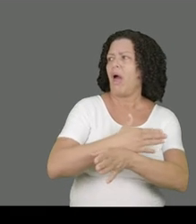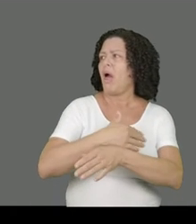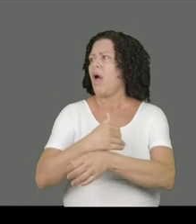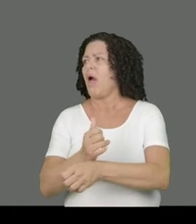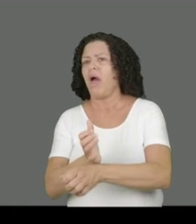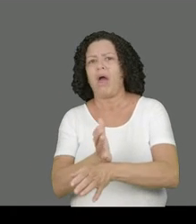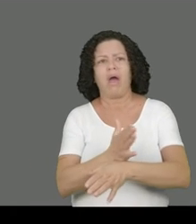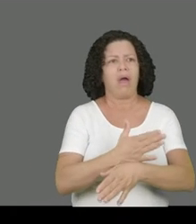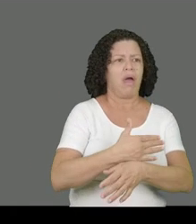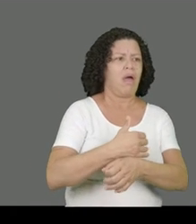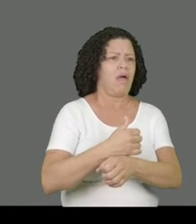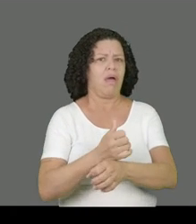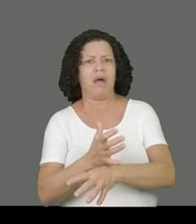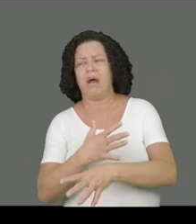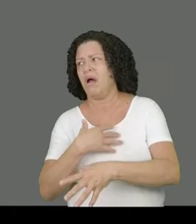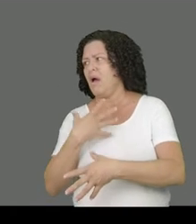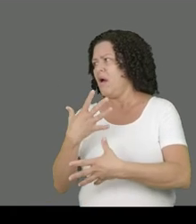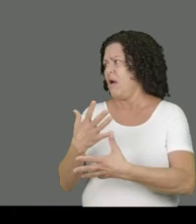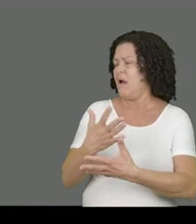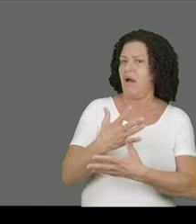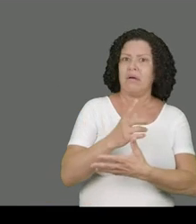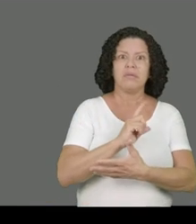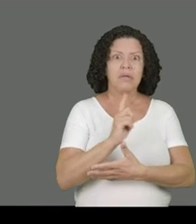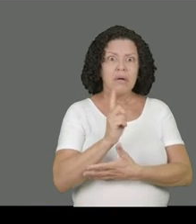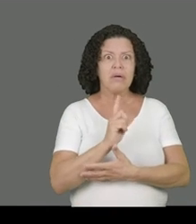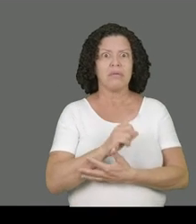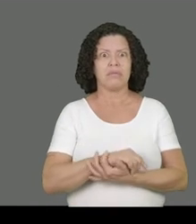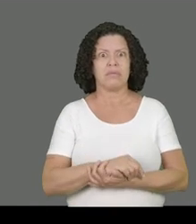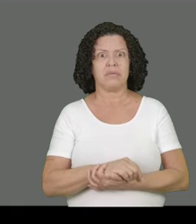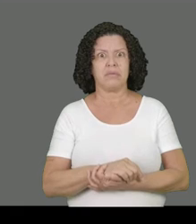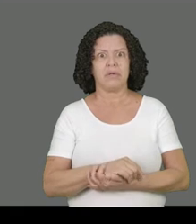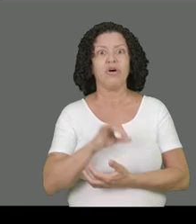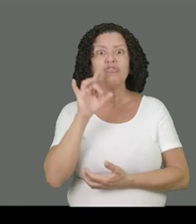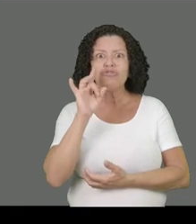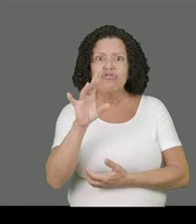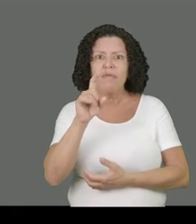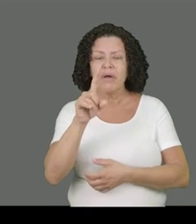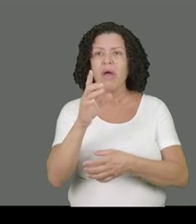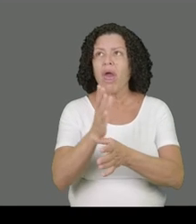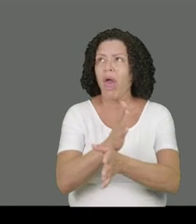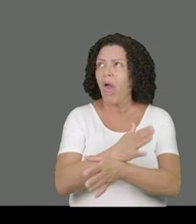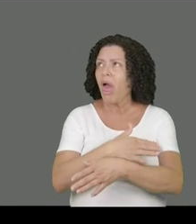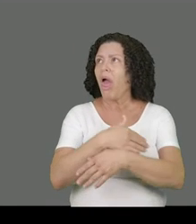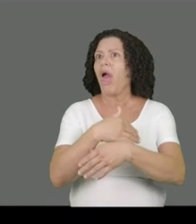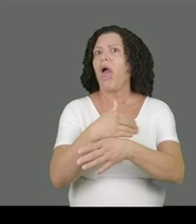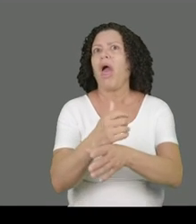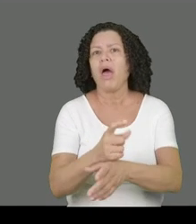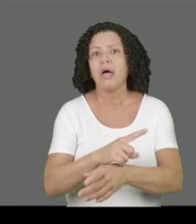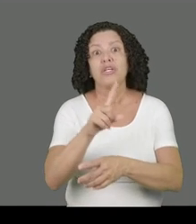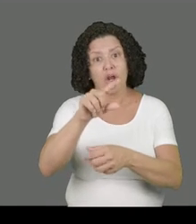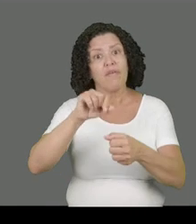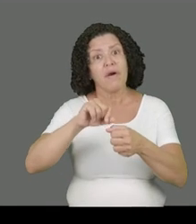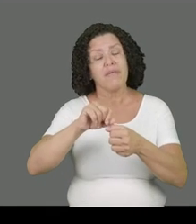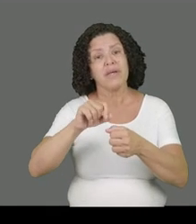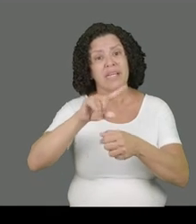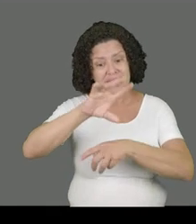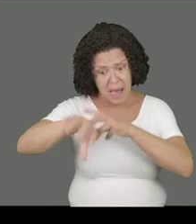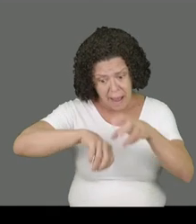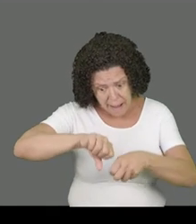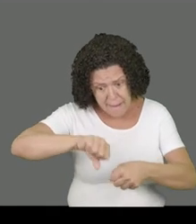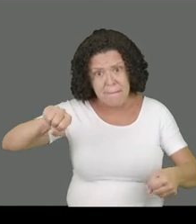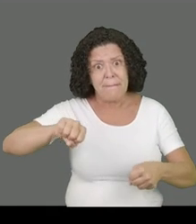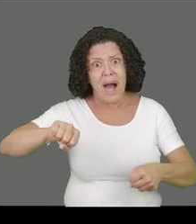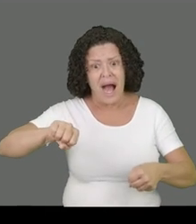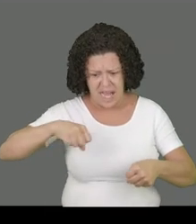Nós não estamos à deriva nesse oceano de incertezas e insegurança. Só vai estar à deriva quem não fizer por